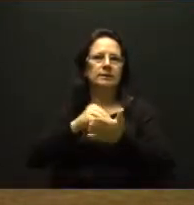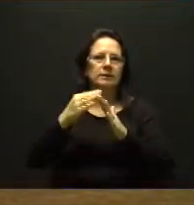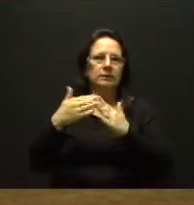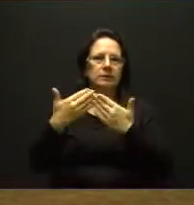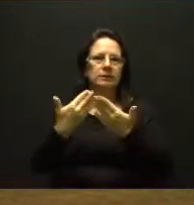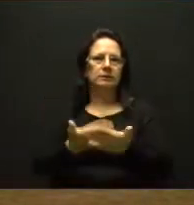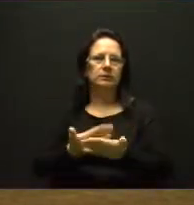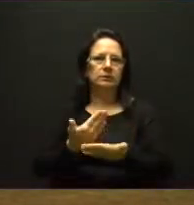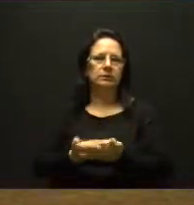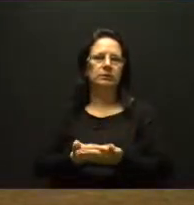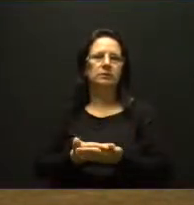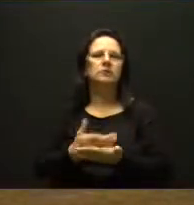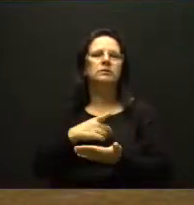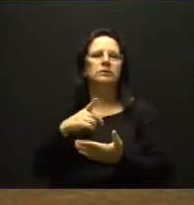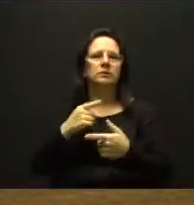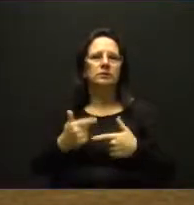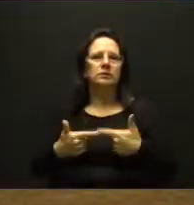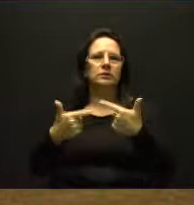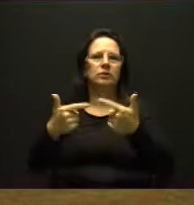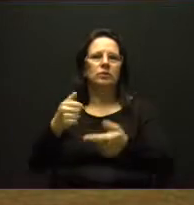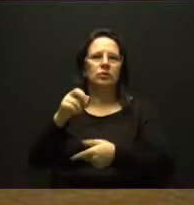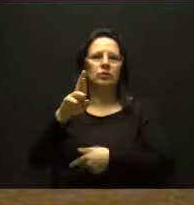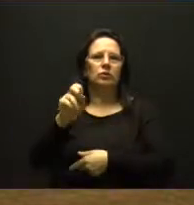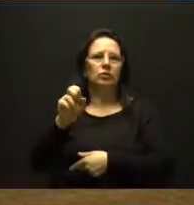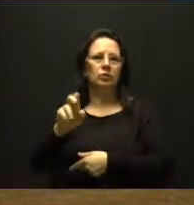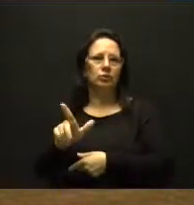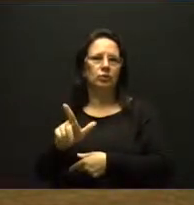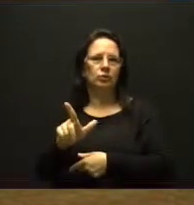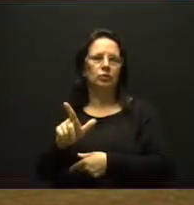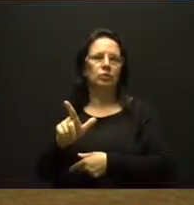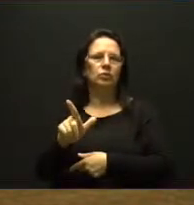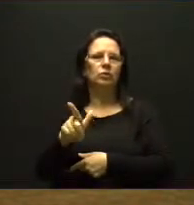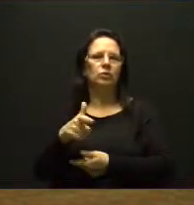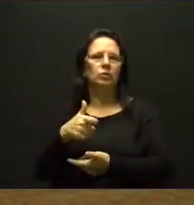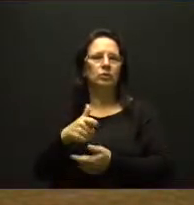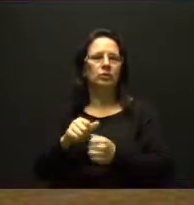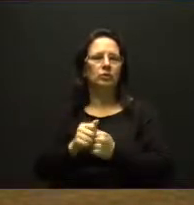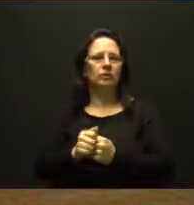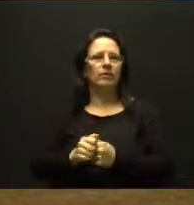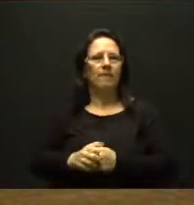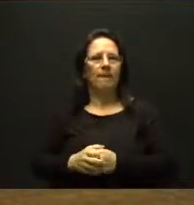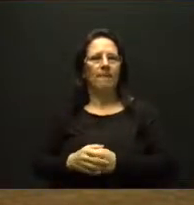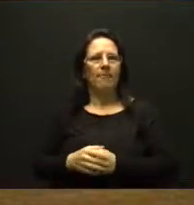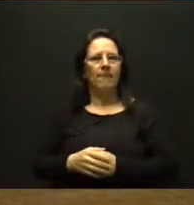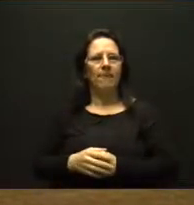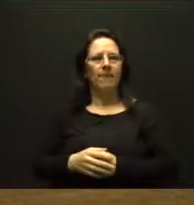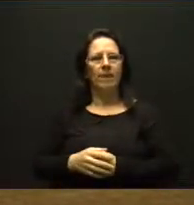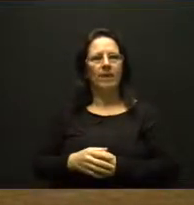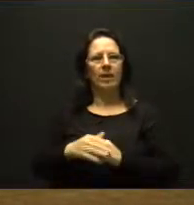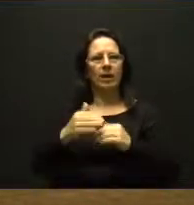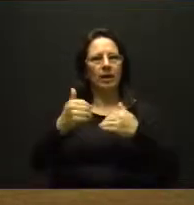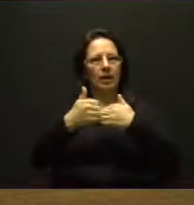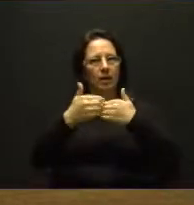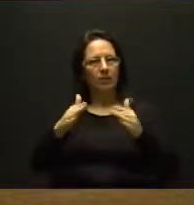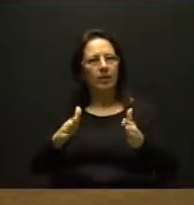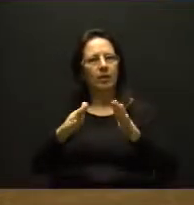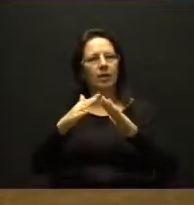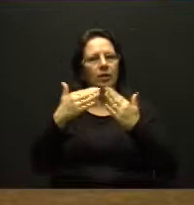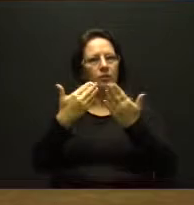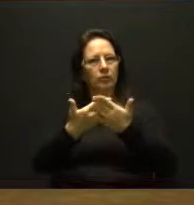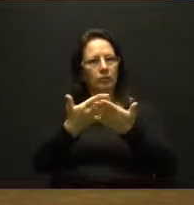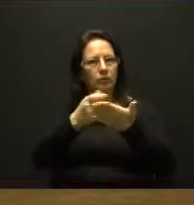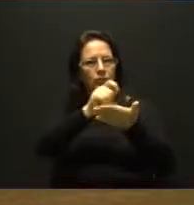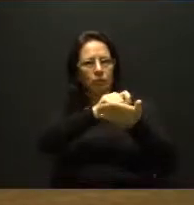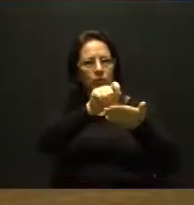nosso e tem que brigar com raul christiano para que ele possa é rever a sua decisão e abril recadastramento para as creches ea